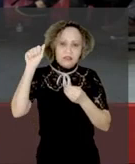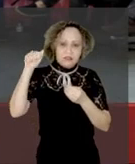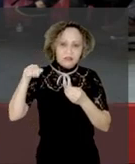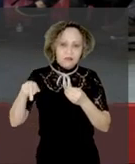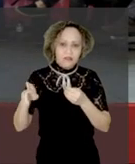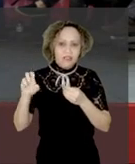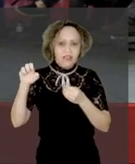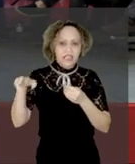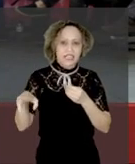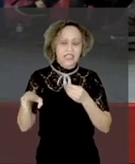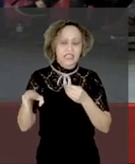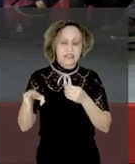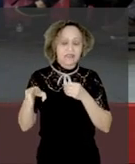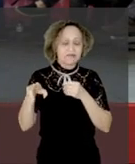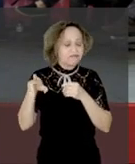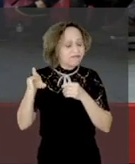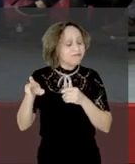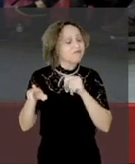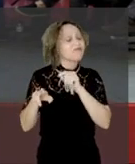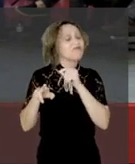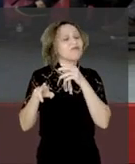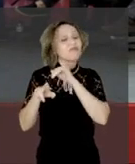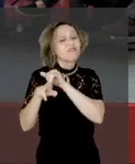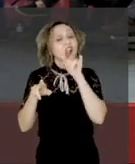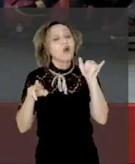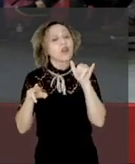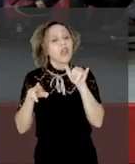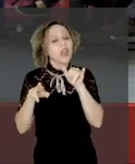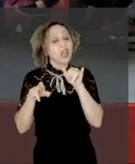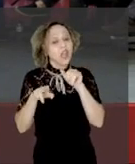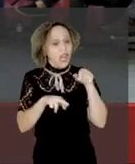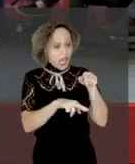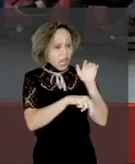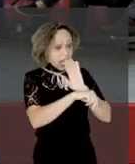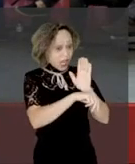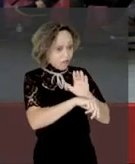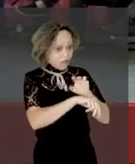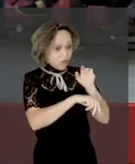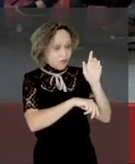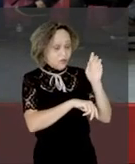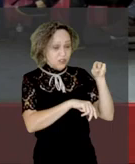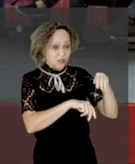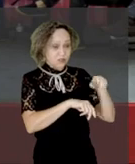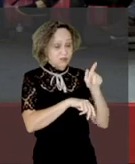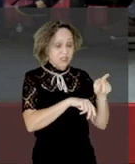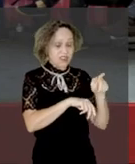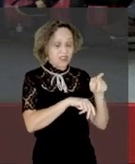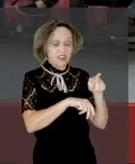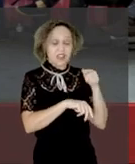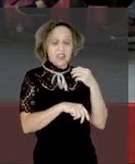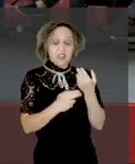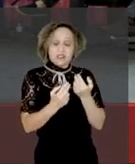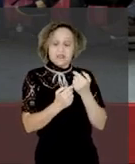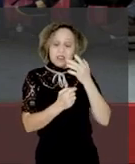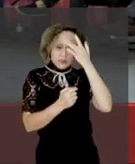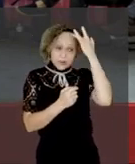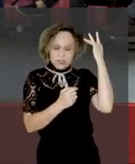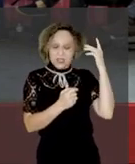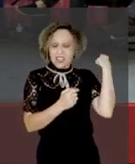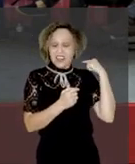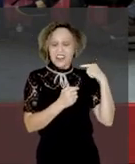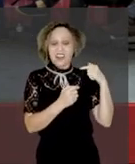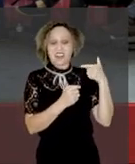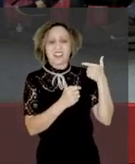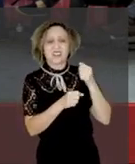hoje. Agora eu quero virar a página e falar uma outra coisa para vocês. Como pastor